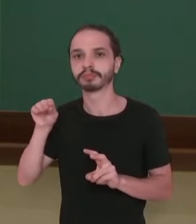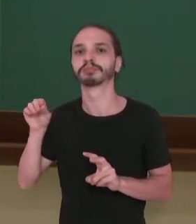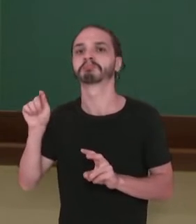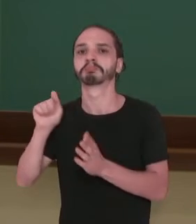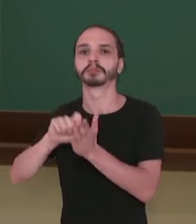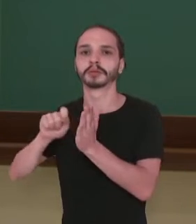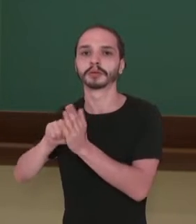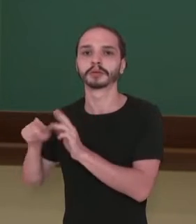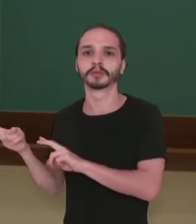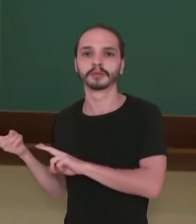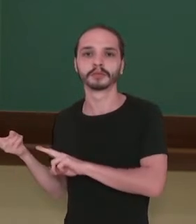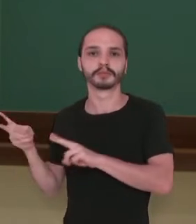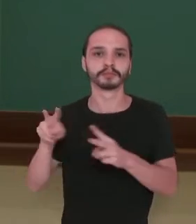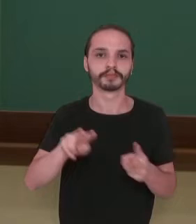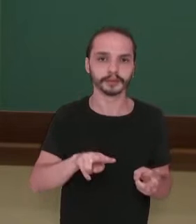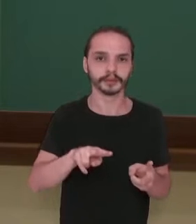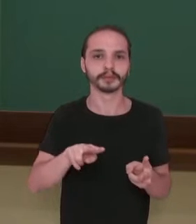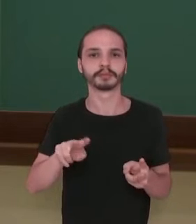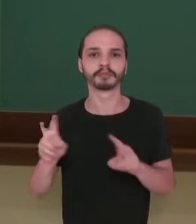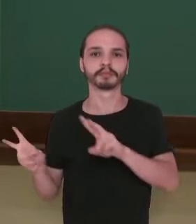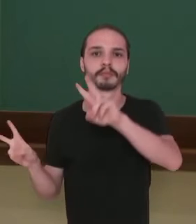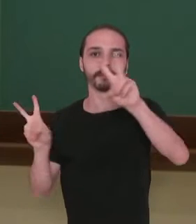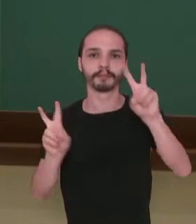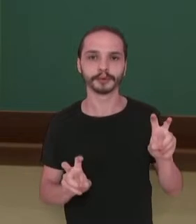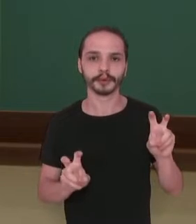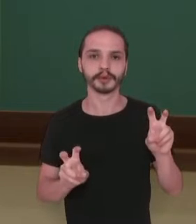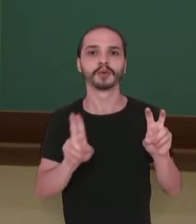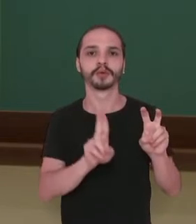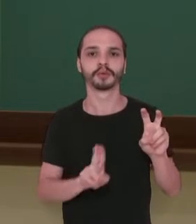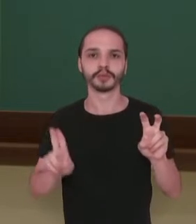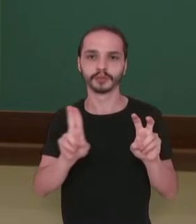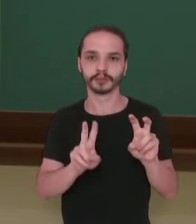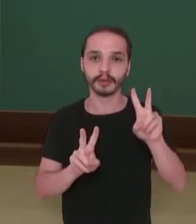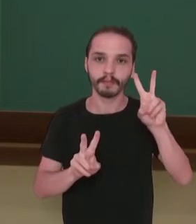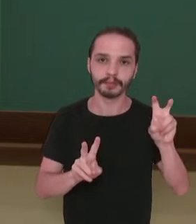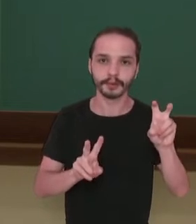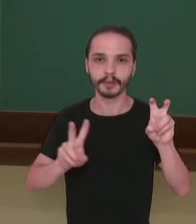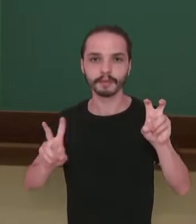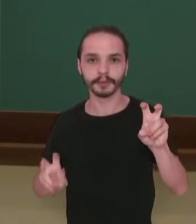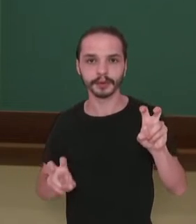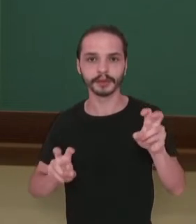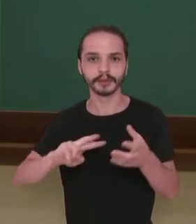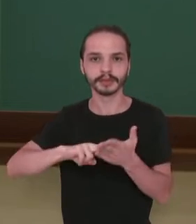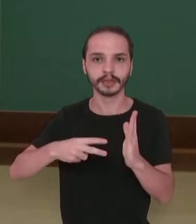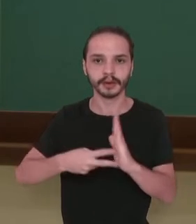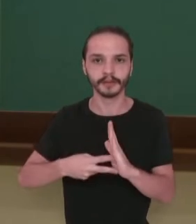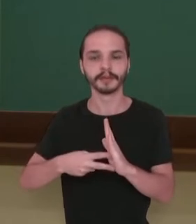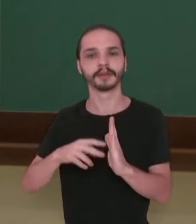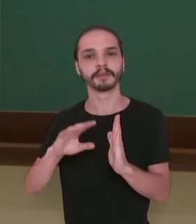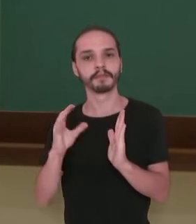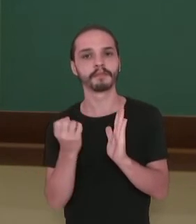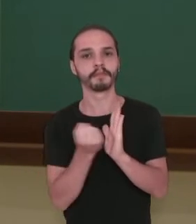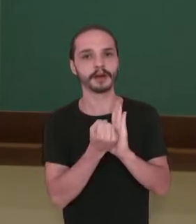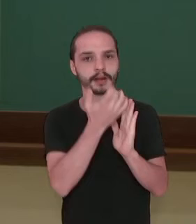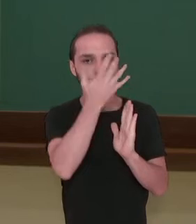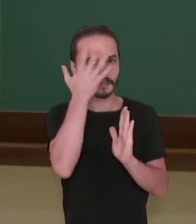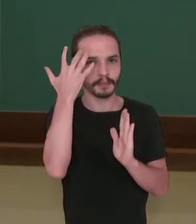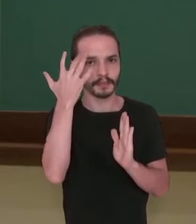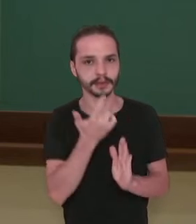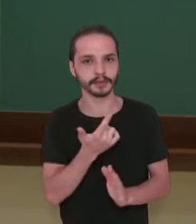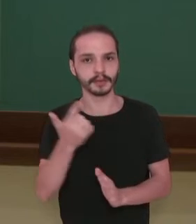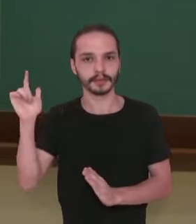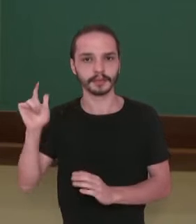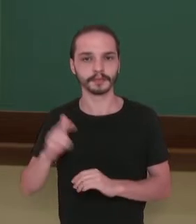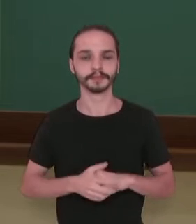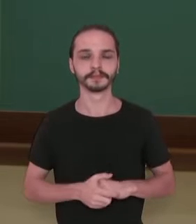a transcrição da fala de alguém e aí foram utilizadas as aspas para demarcar esse discurso direto, né, a título de curiosidade